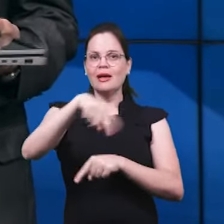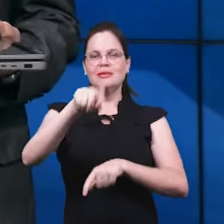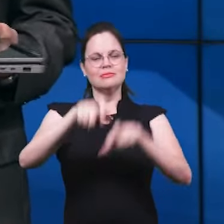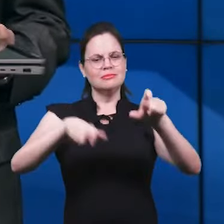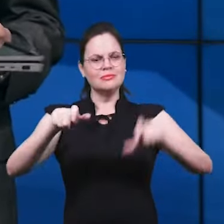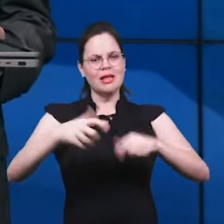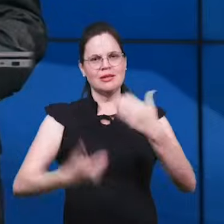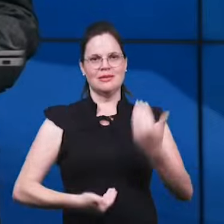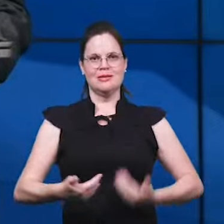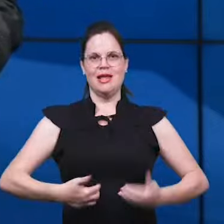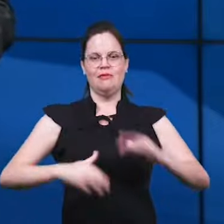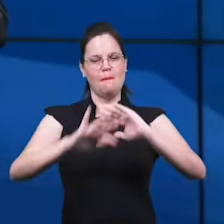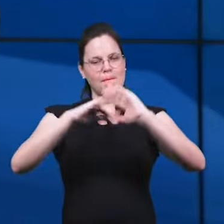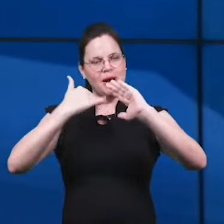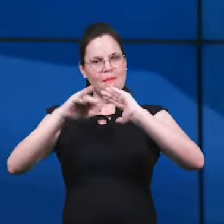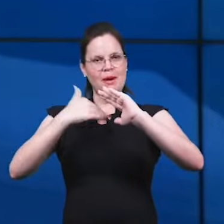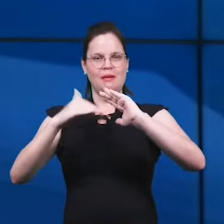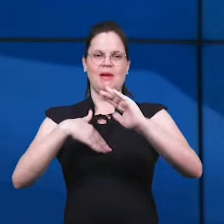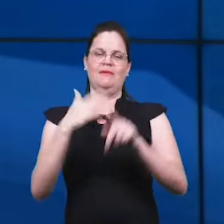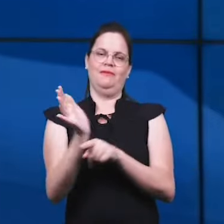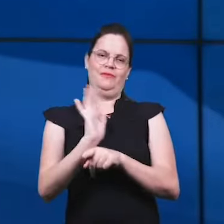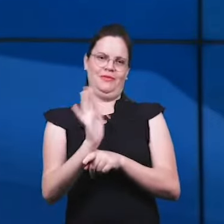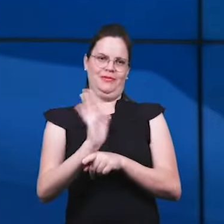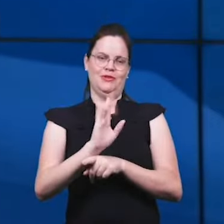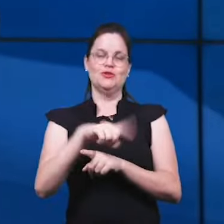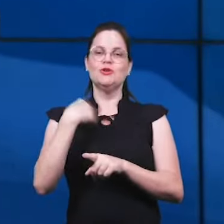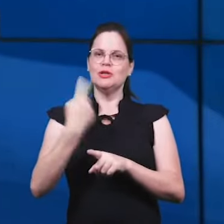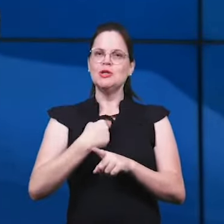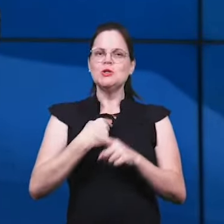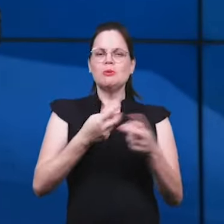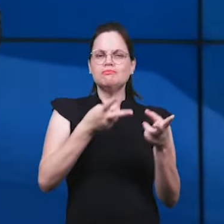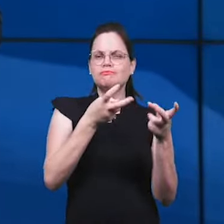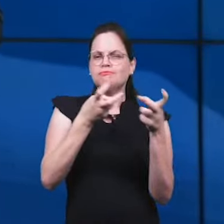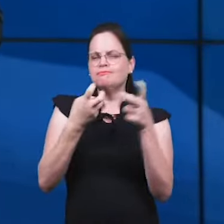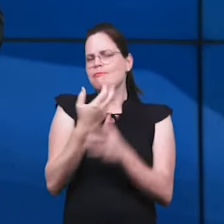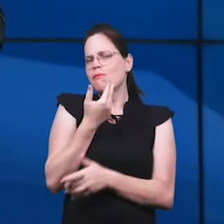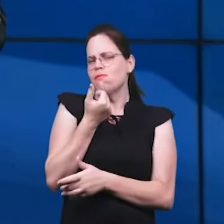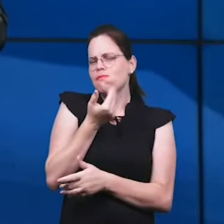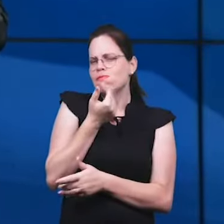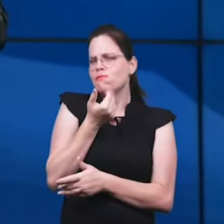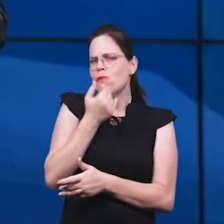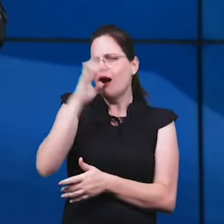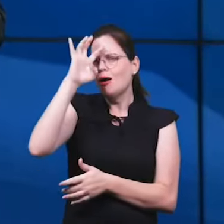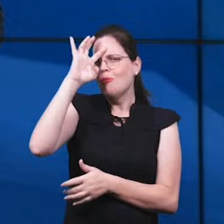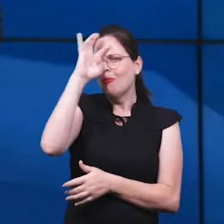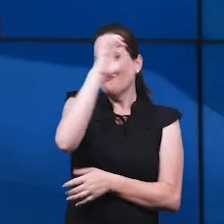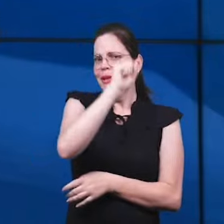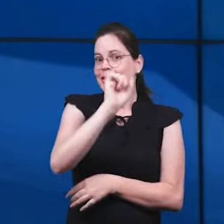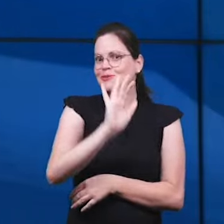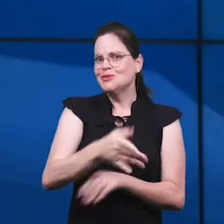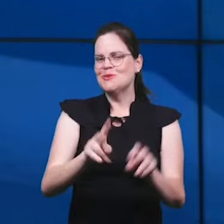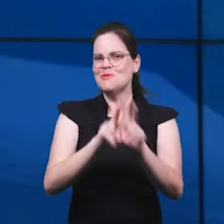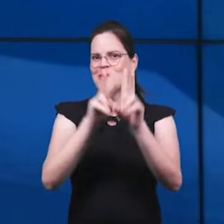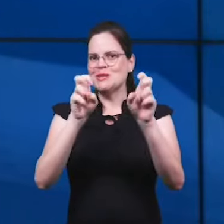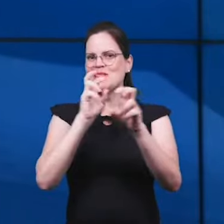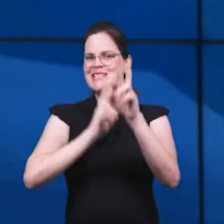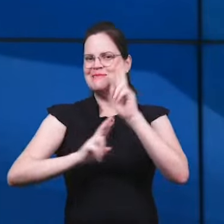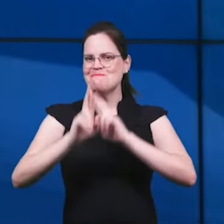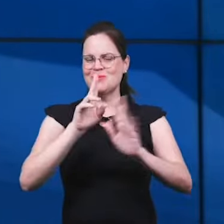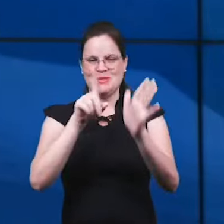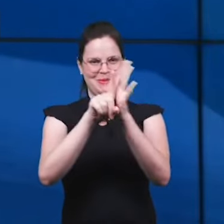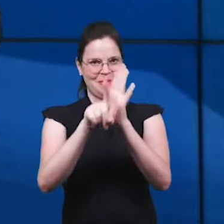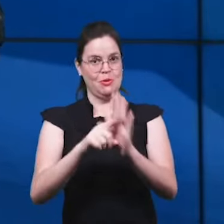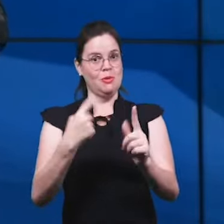respostas que os irmãos enviam pelos vídeos. E nós então tomamos conhecimento já de uma parte introdutória do assunto da Escola Bíblica